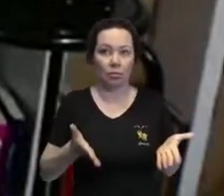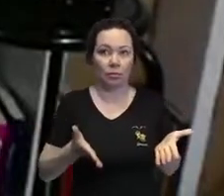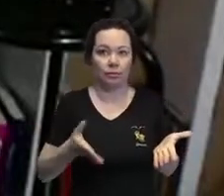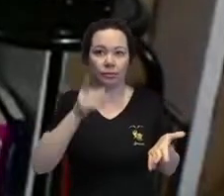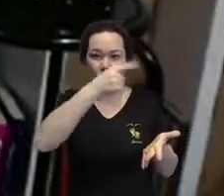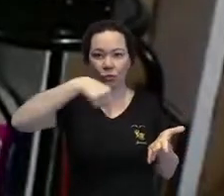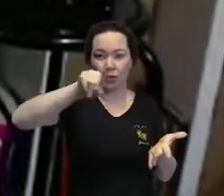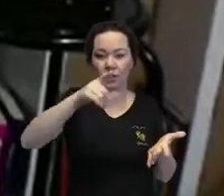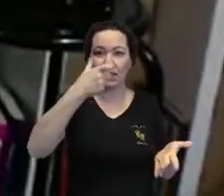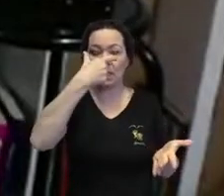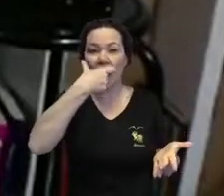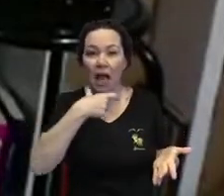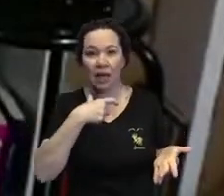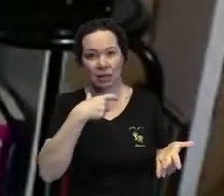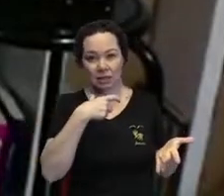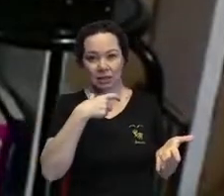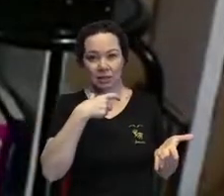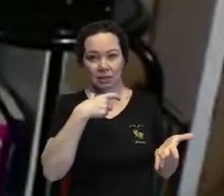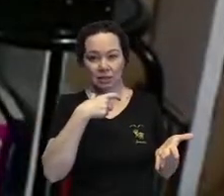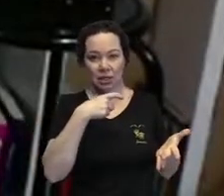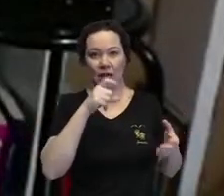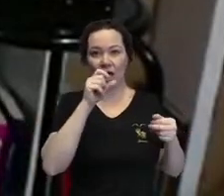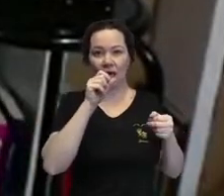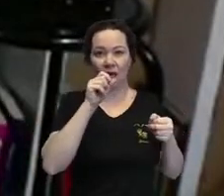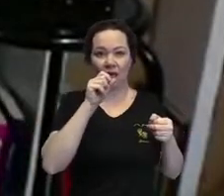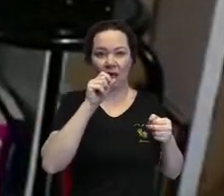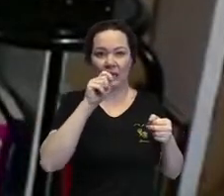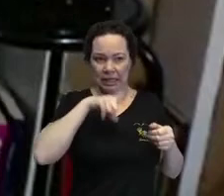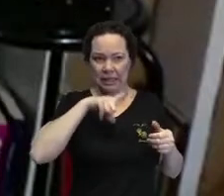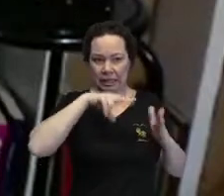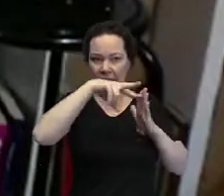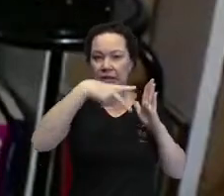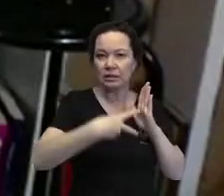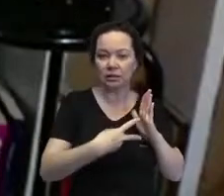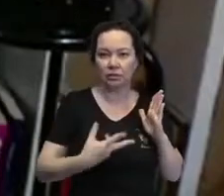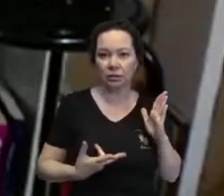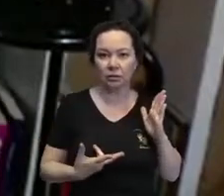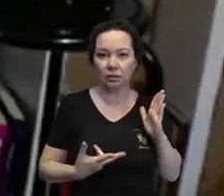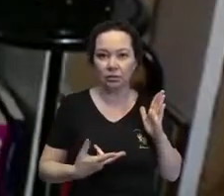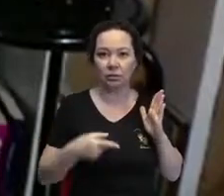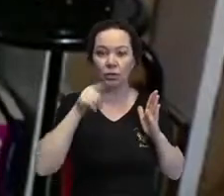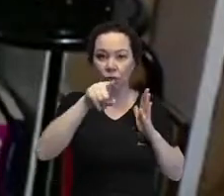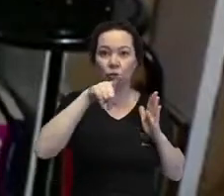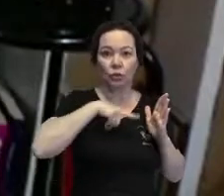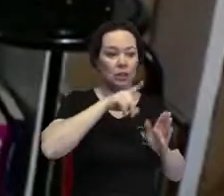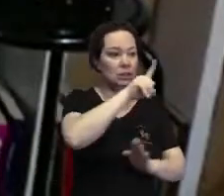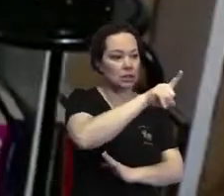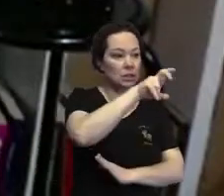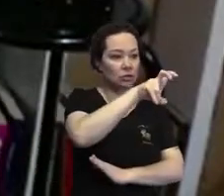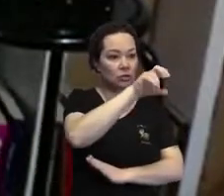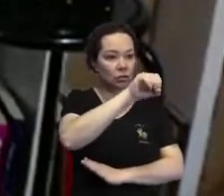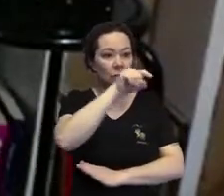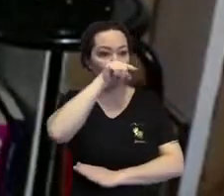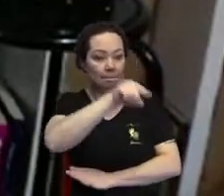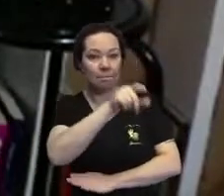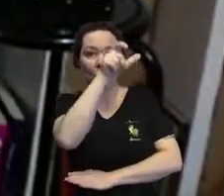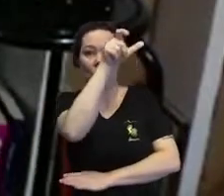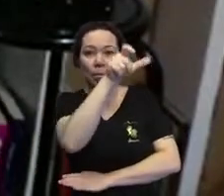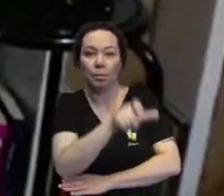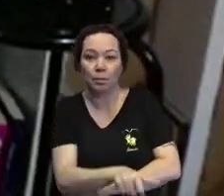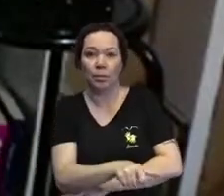Vocês acham que isso faz algum sentido? Você ter 150 mil pessoas